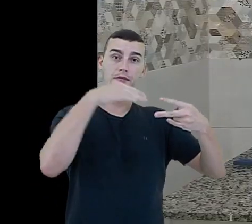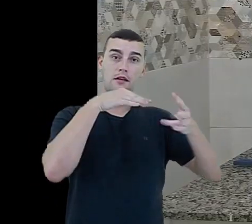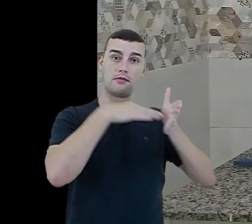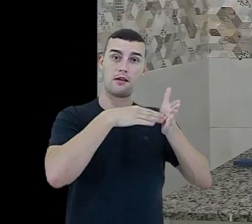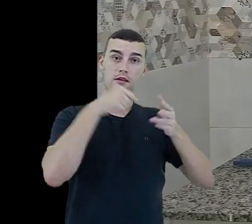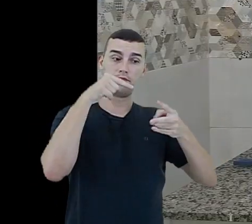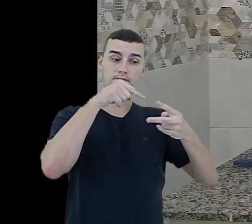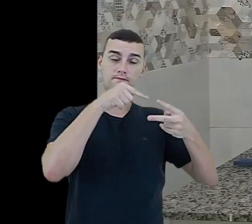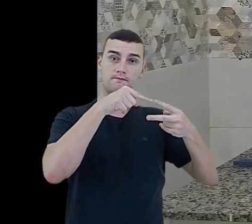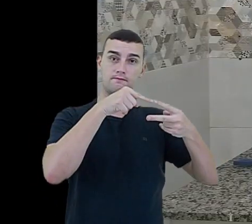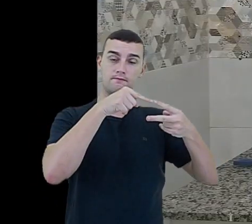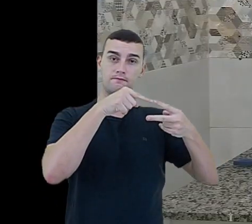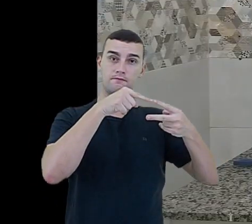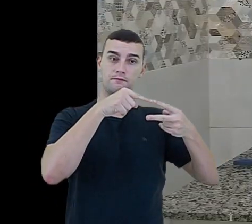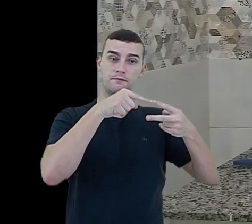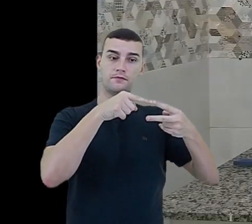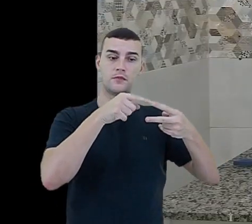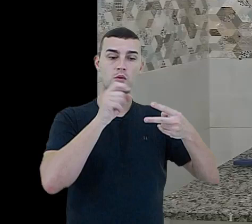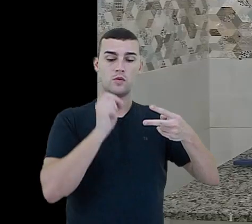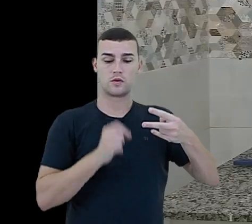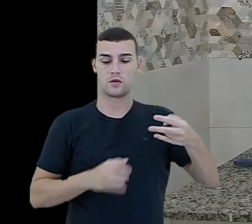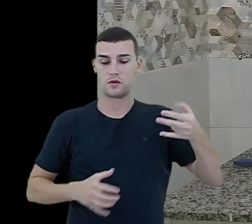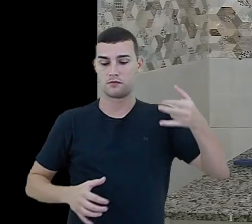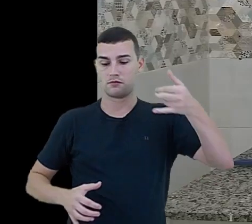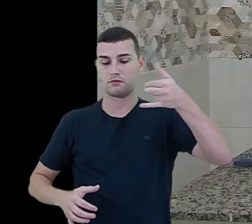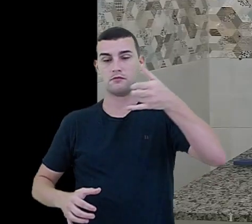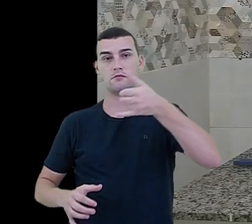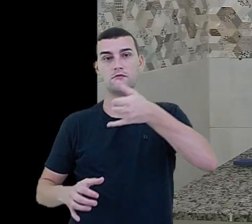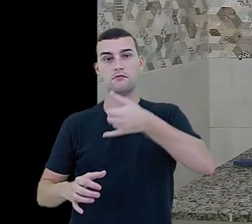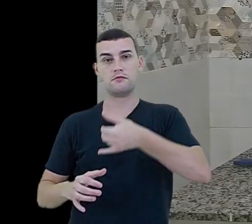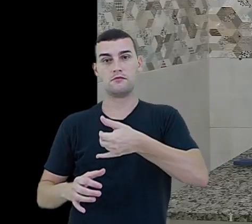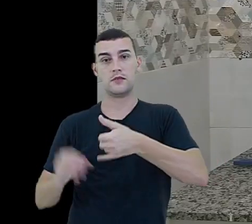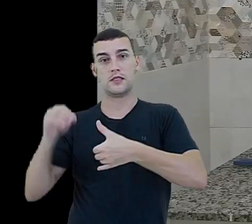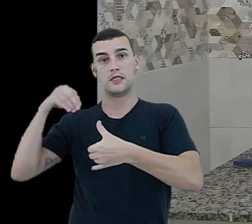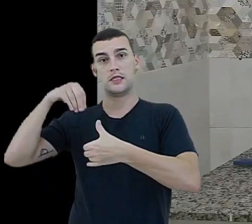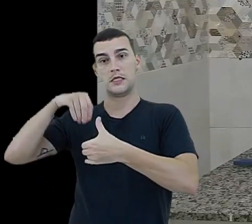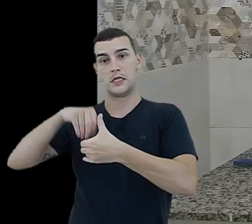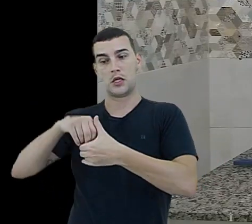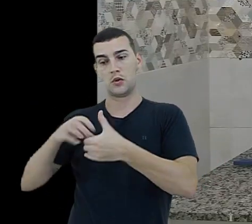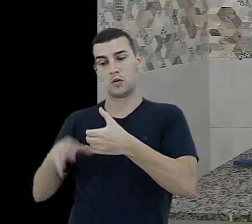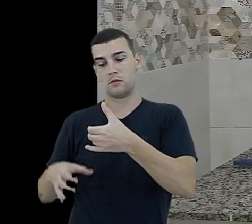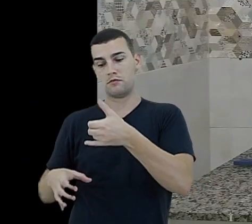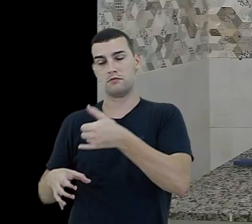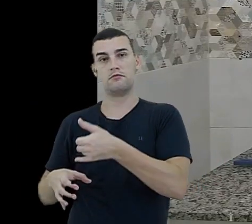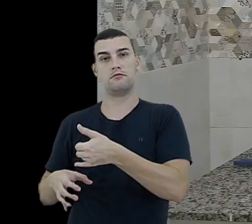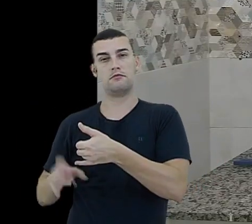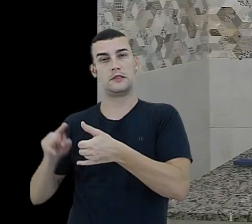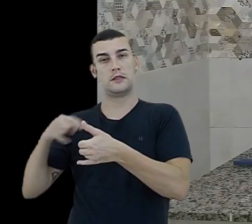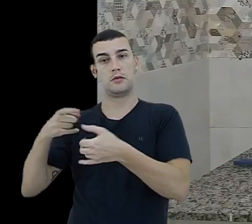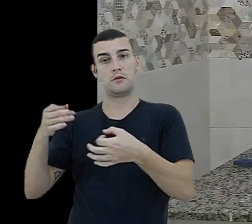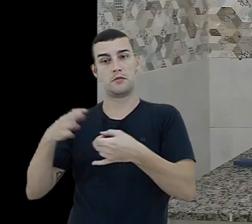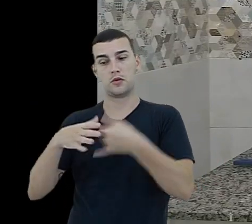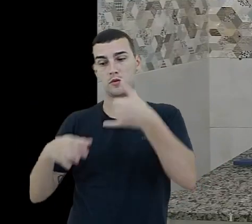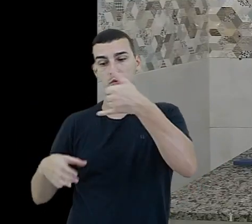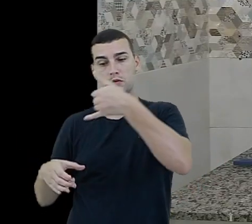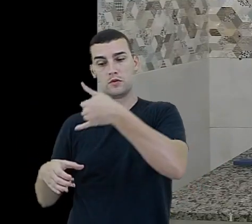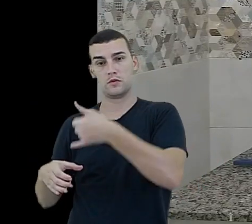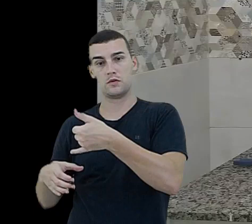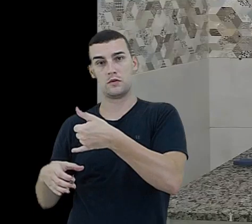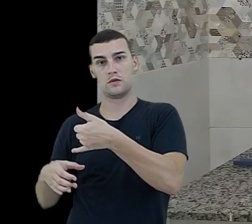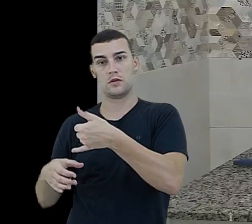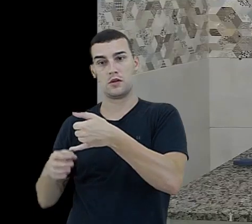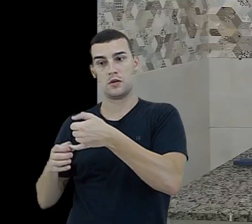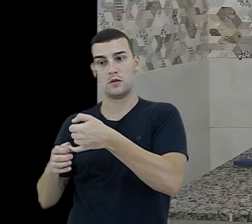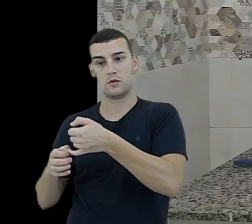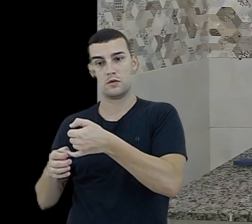estágio, certo? Vou chegar na solução, até o centro dessa solução de preferência. Depois que eu mergulhei a